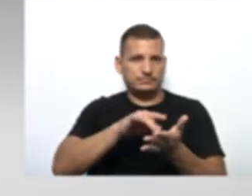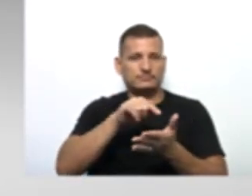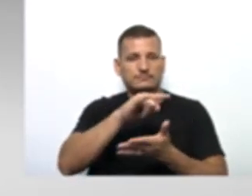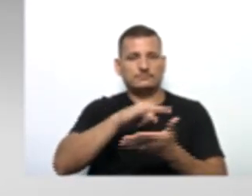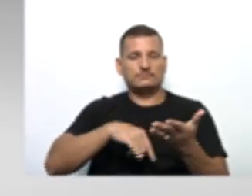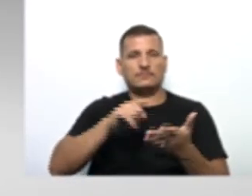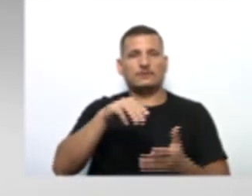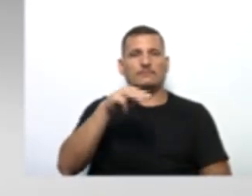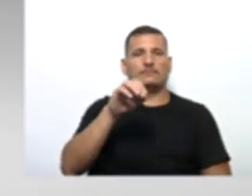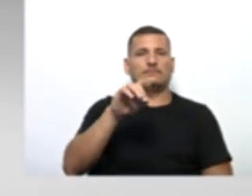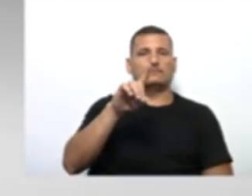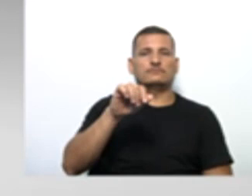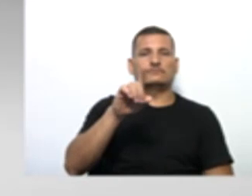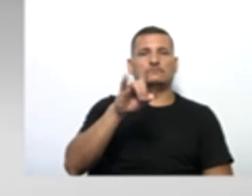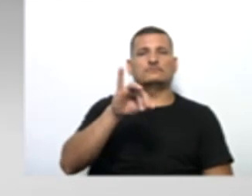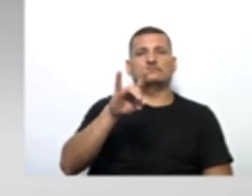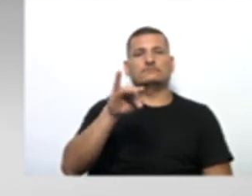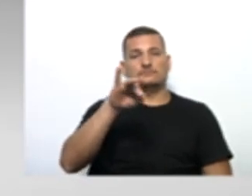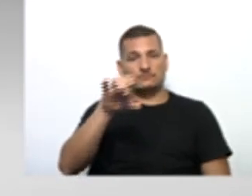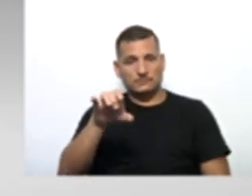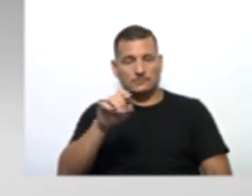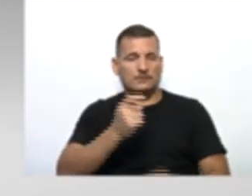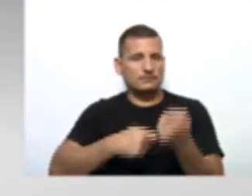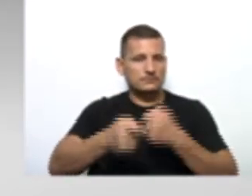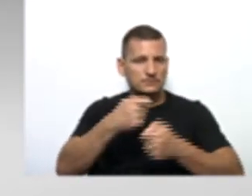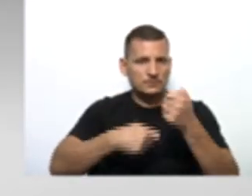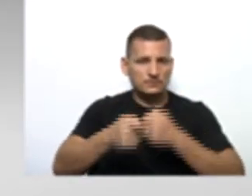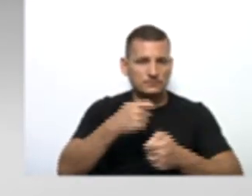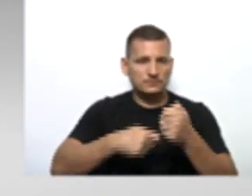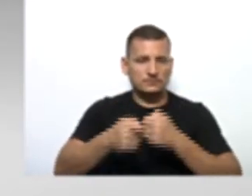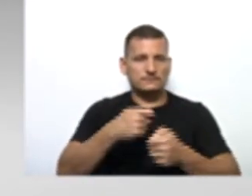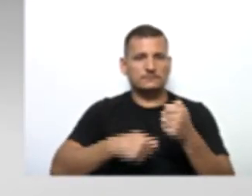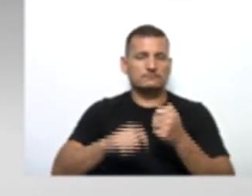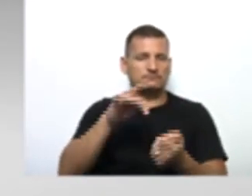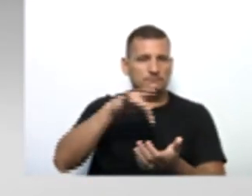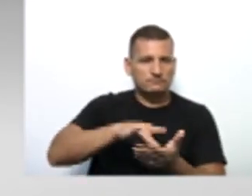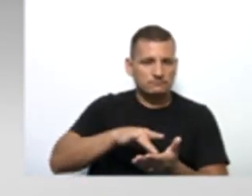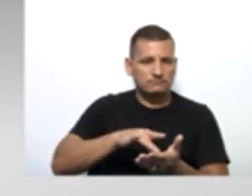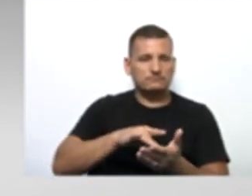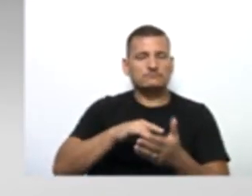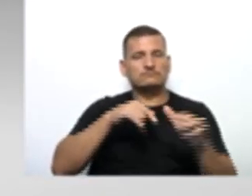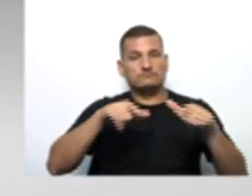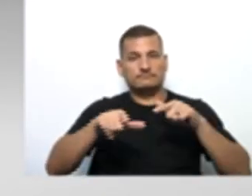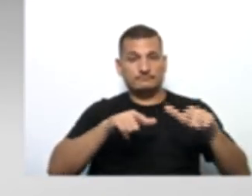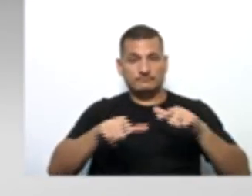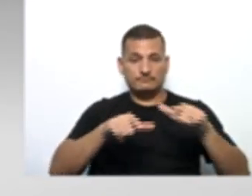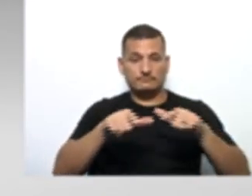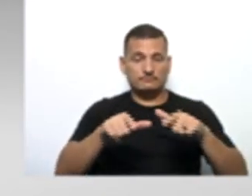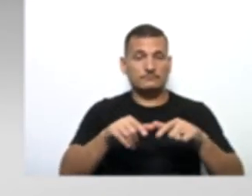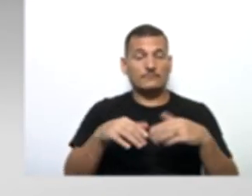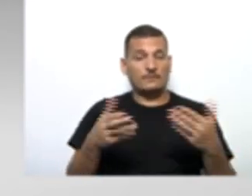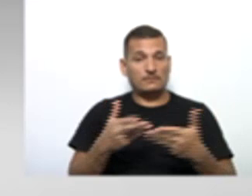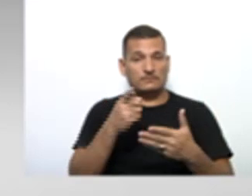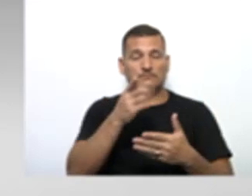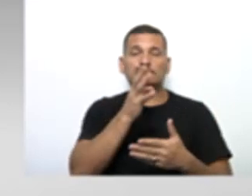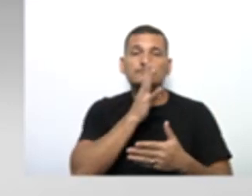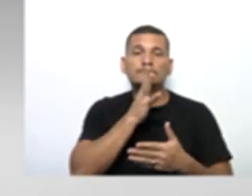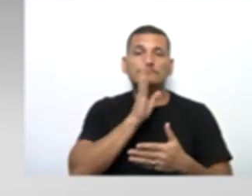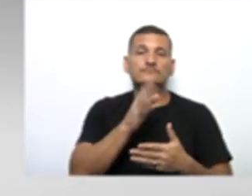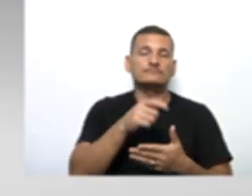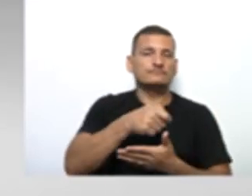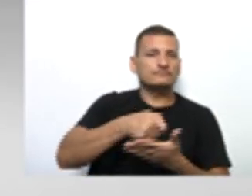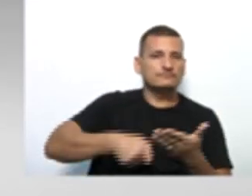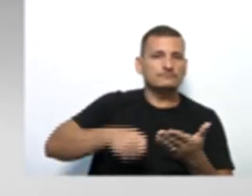de modalidades administrativas de expedientes oficiais. Bem, agora que você já conhece o conceito de